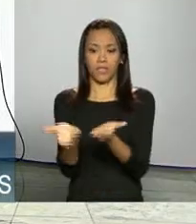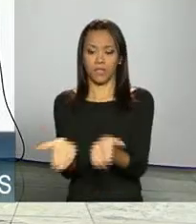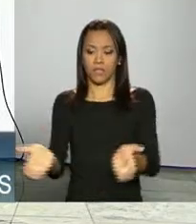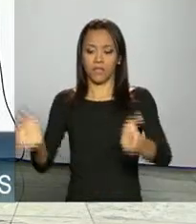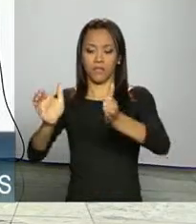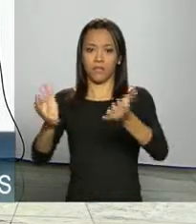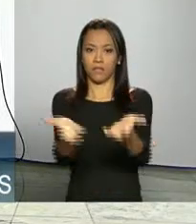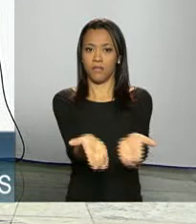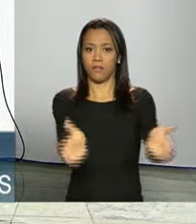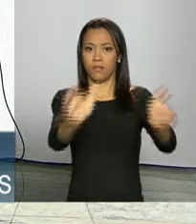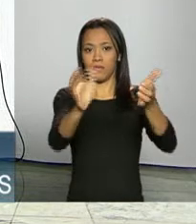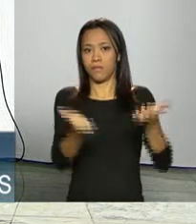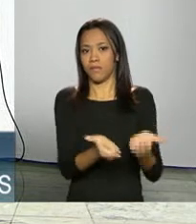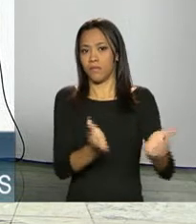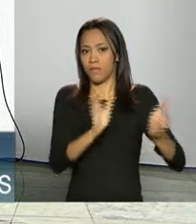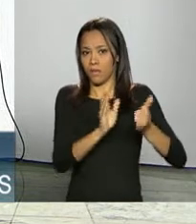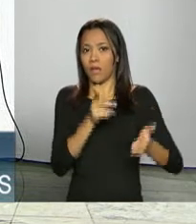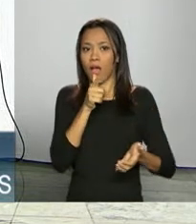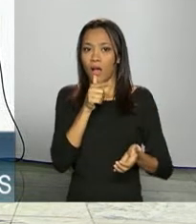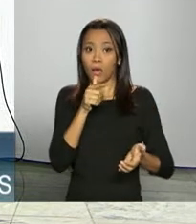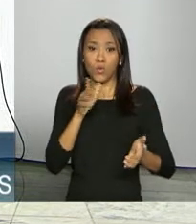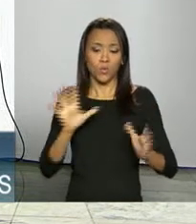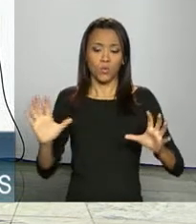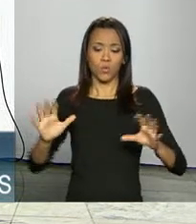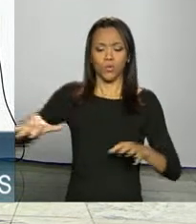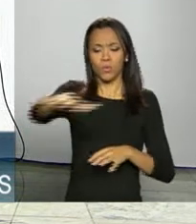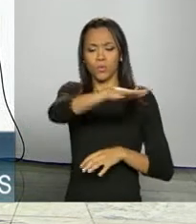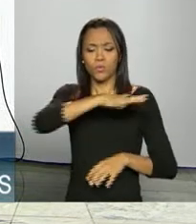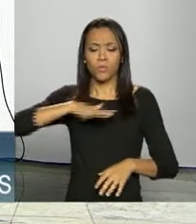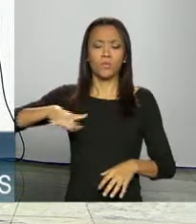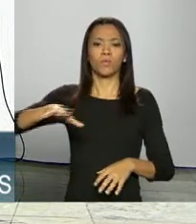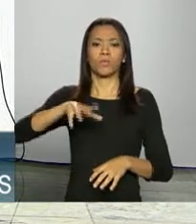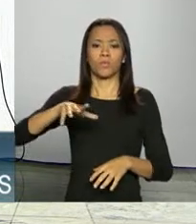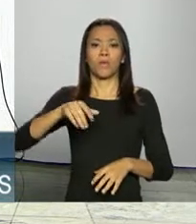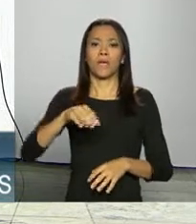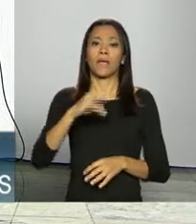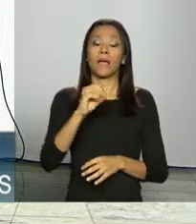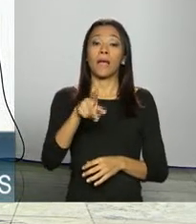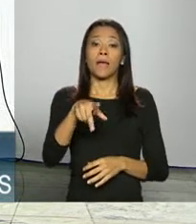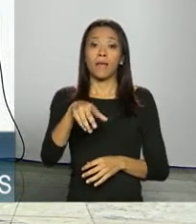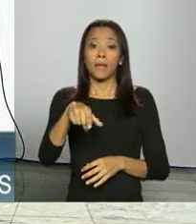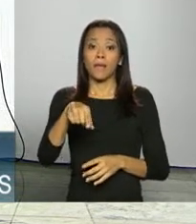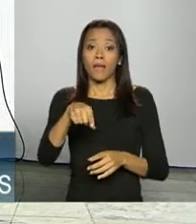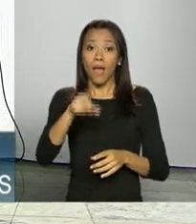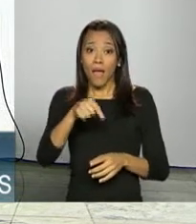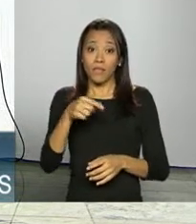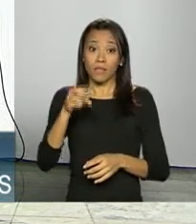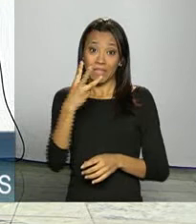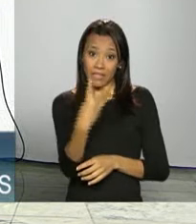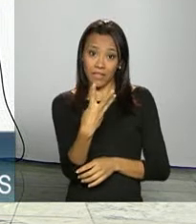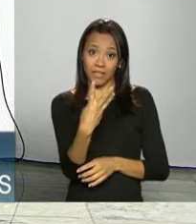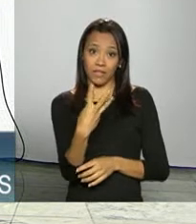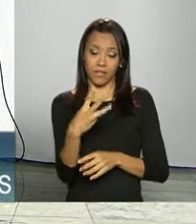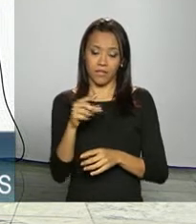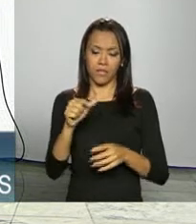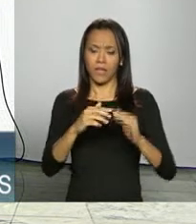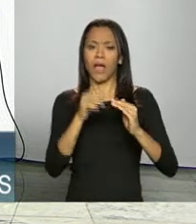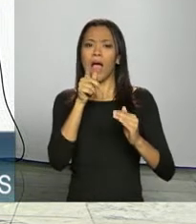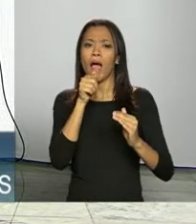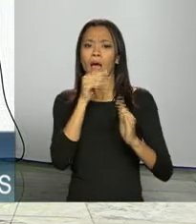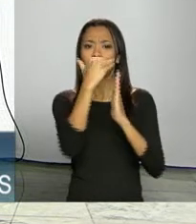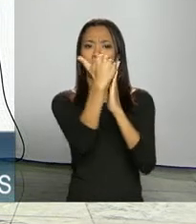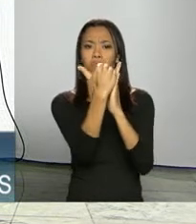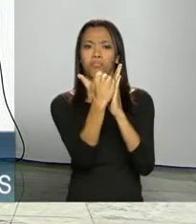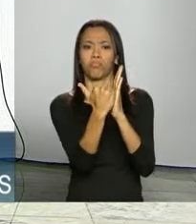mansos o conjunto chama Parauapebas o conjunto são a Parauapebas mas é um dos três reservatórios que tem um nível